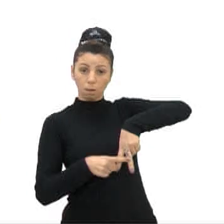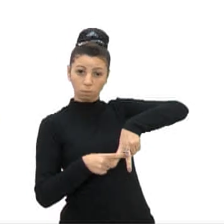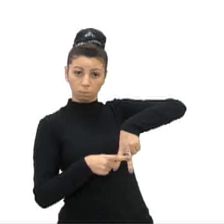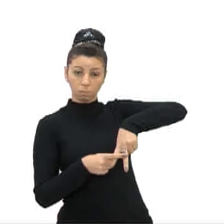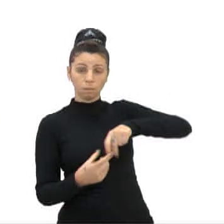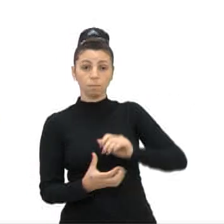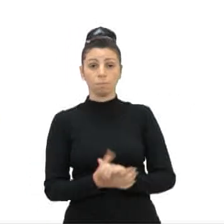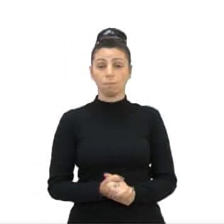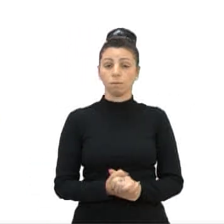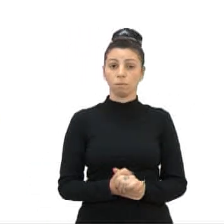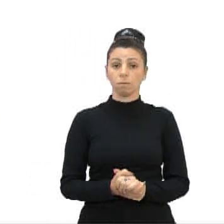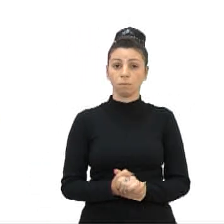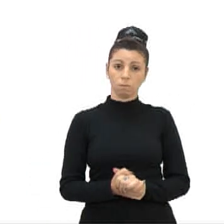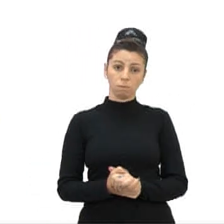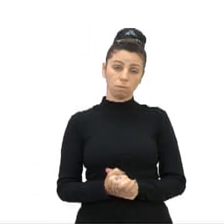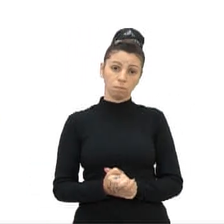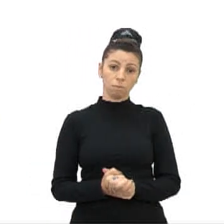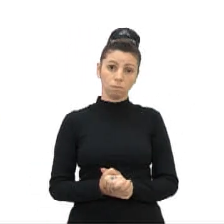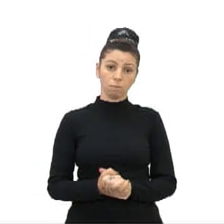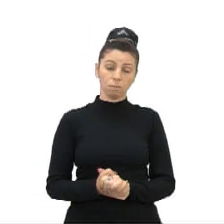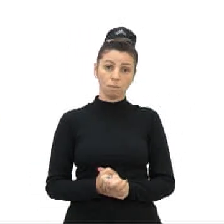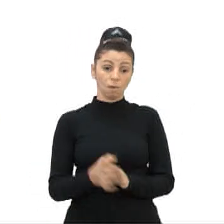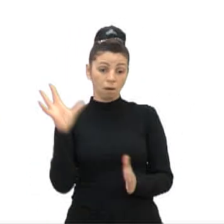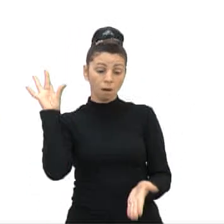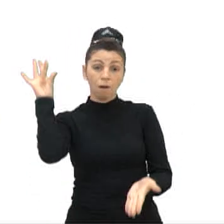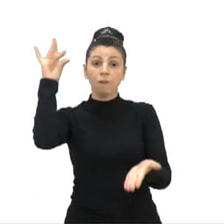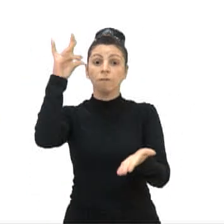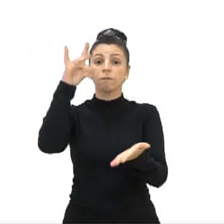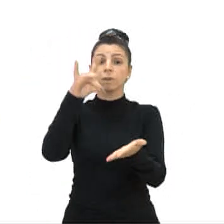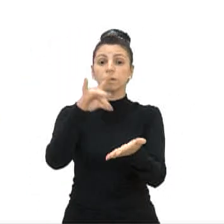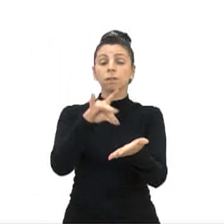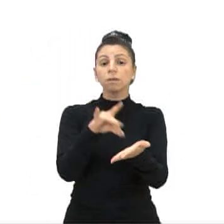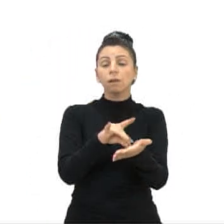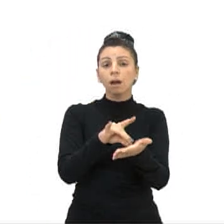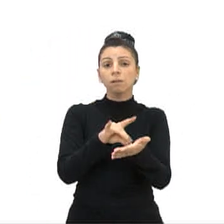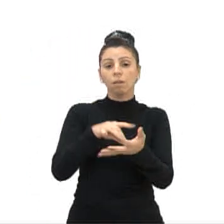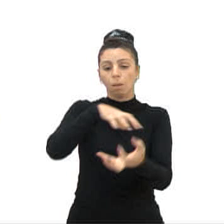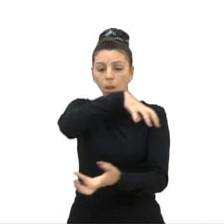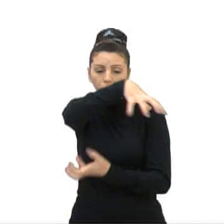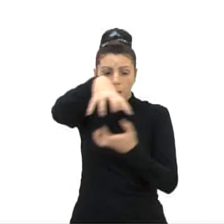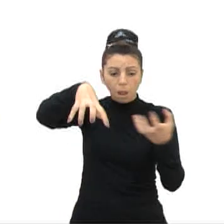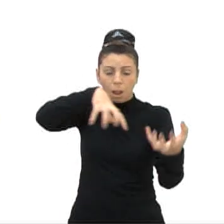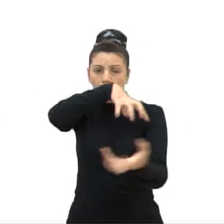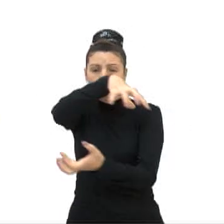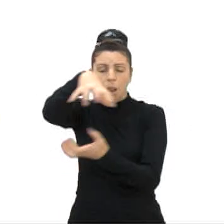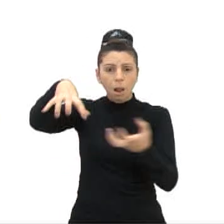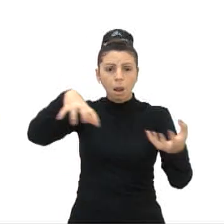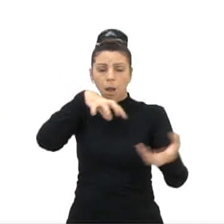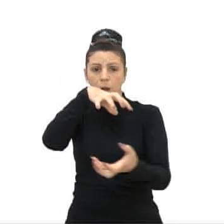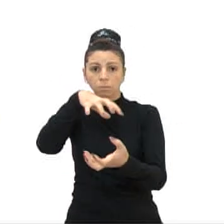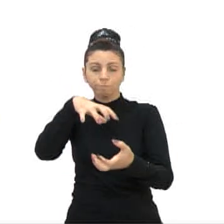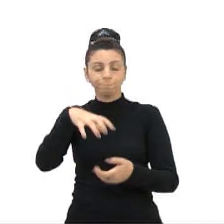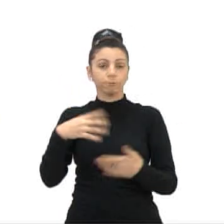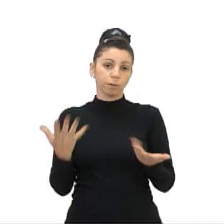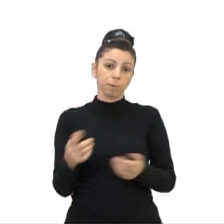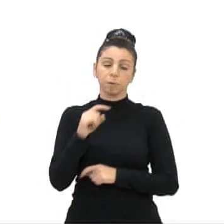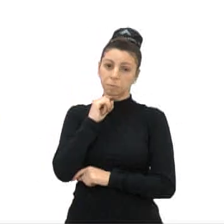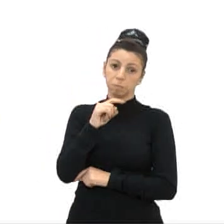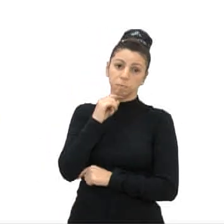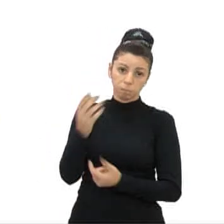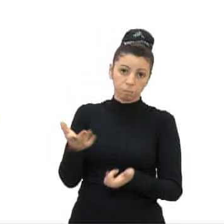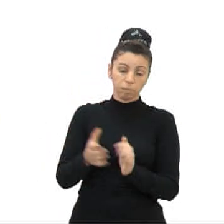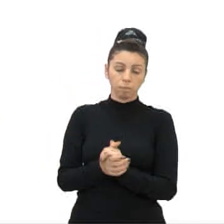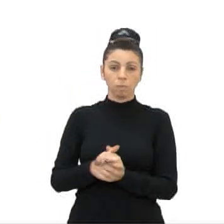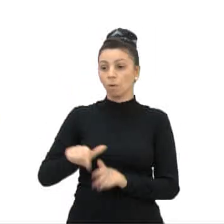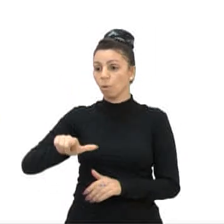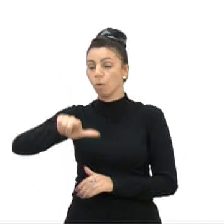Numa delas se lia: A verdade é uma desordem. Alguém tem dúvida? Noutra, pintada de